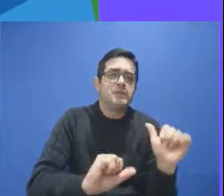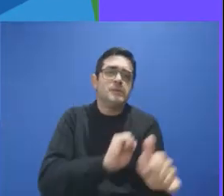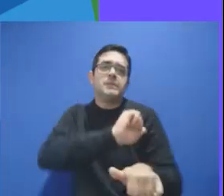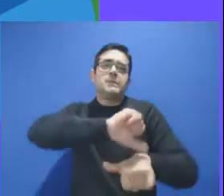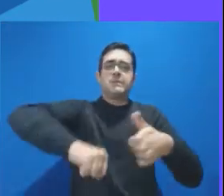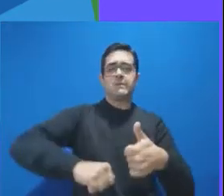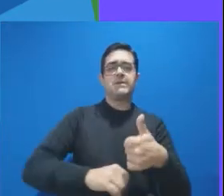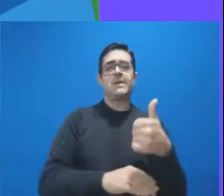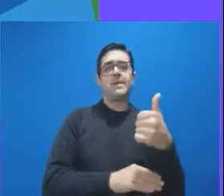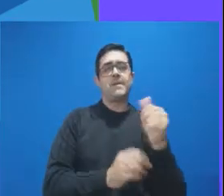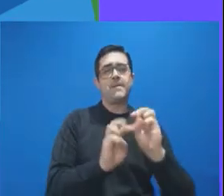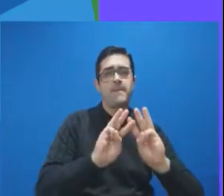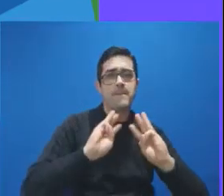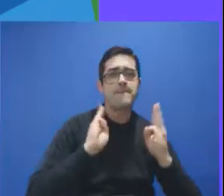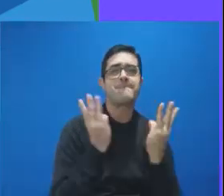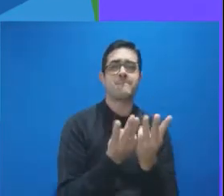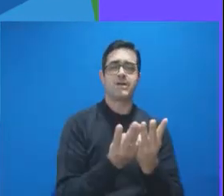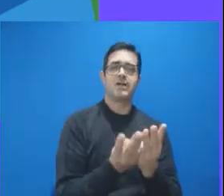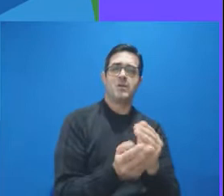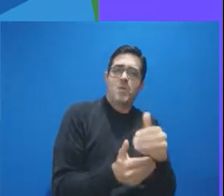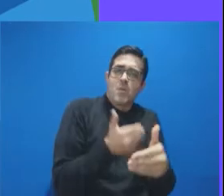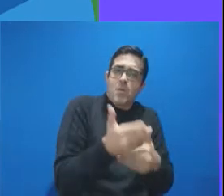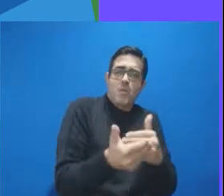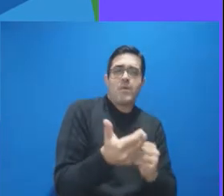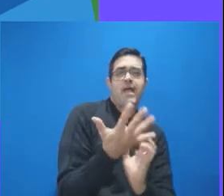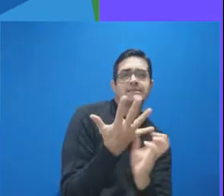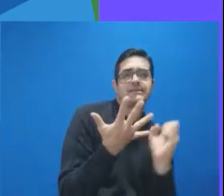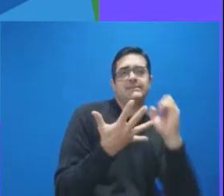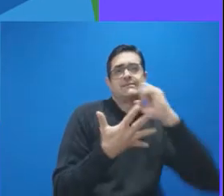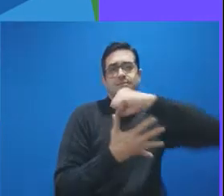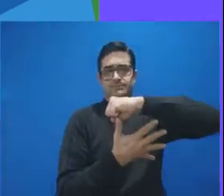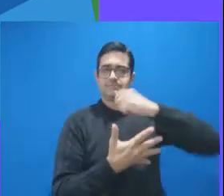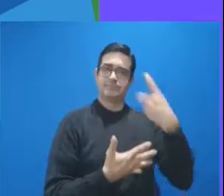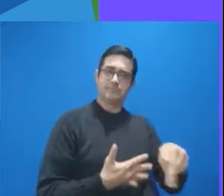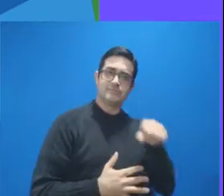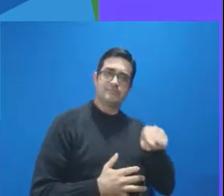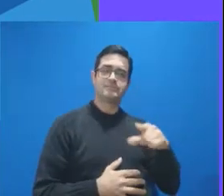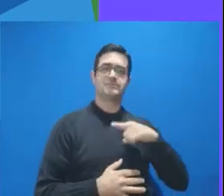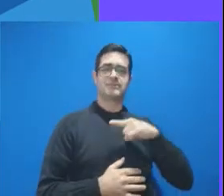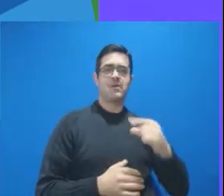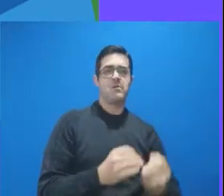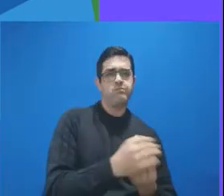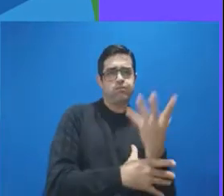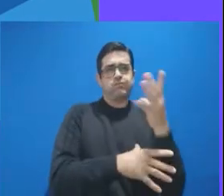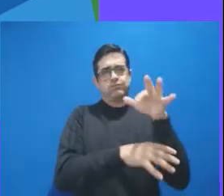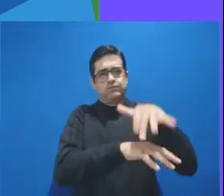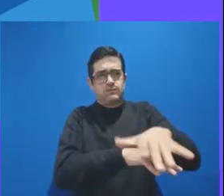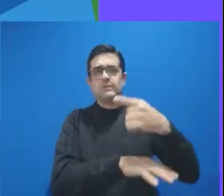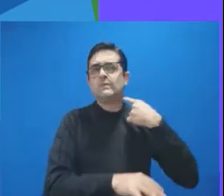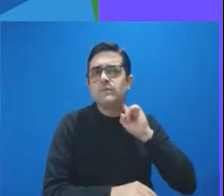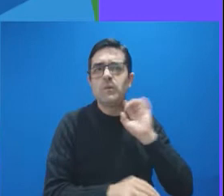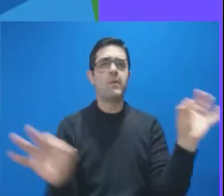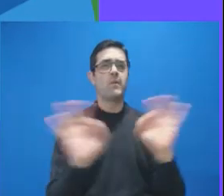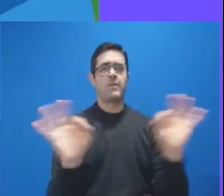são transformadas em biomassa e ali se começa uma cadeia trófica. Então ali ele não é fonte de poluição,